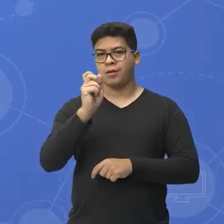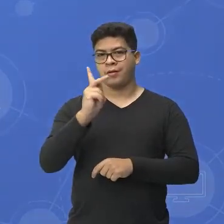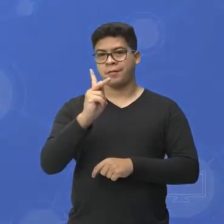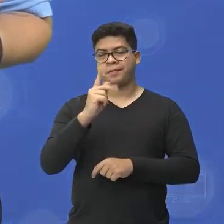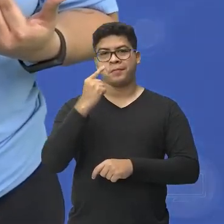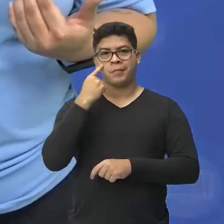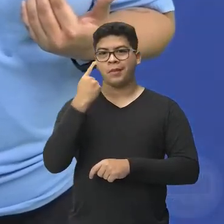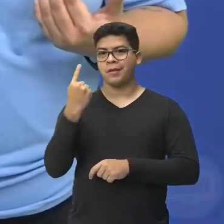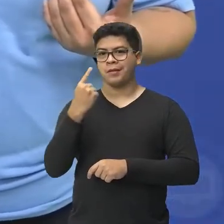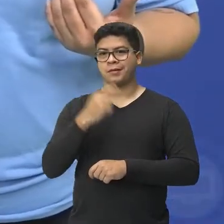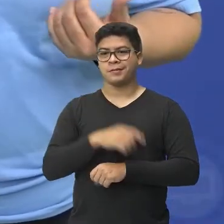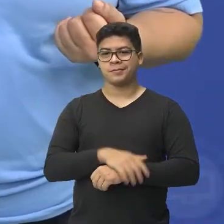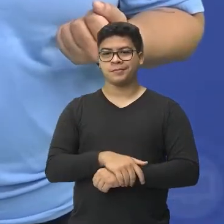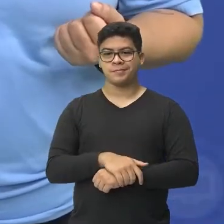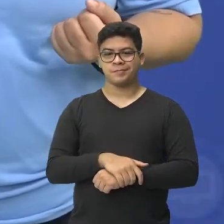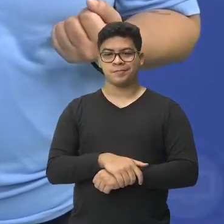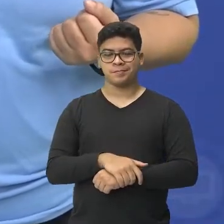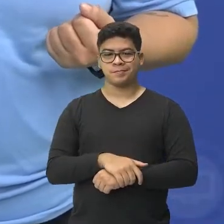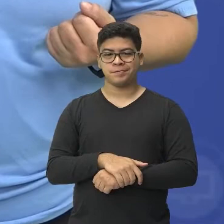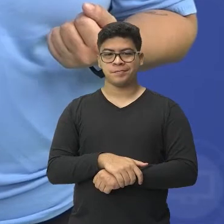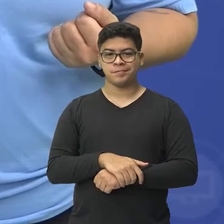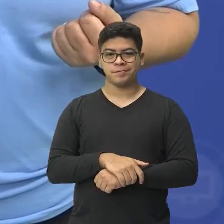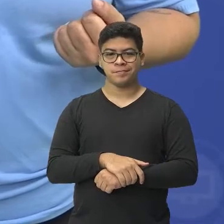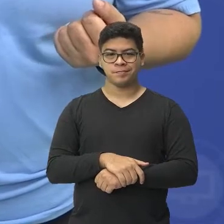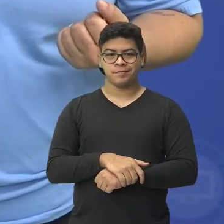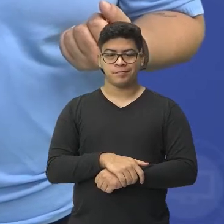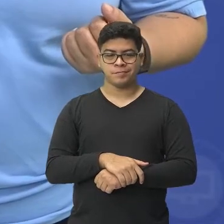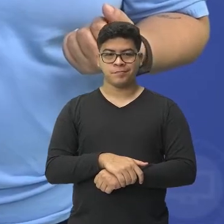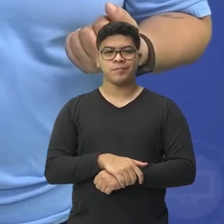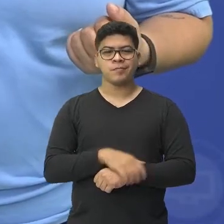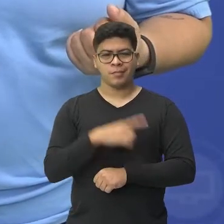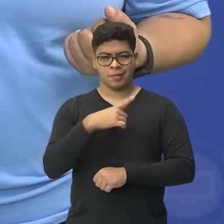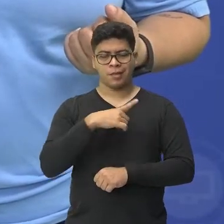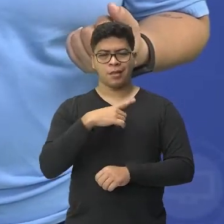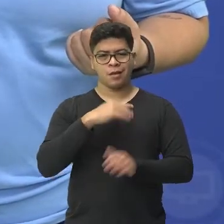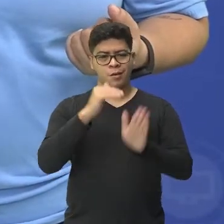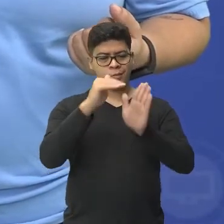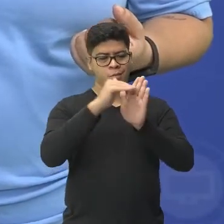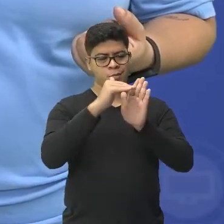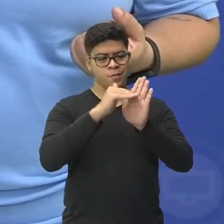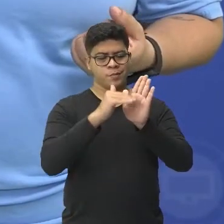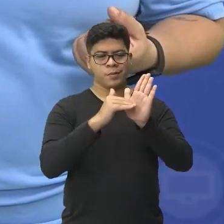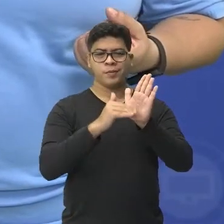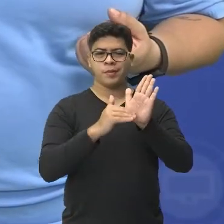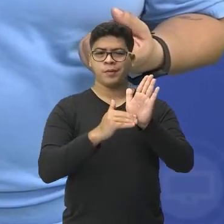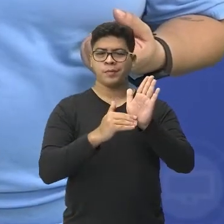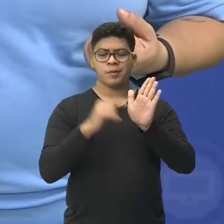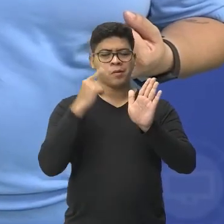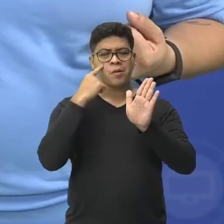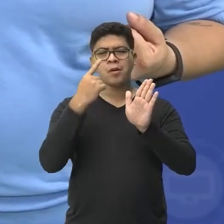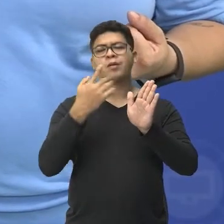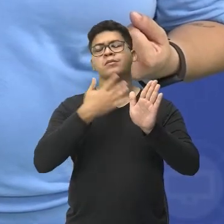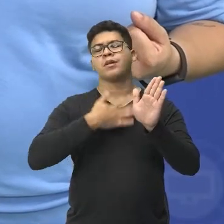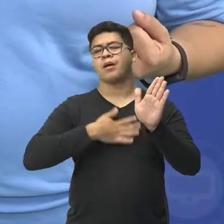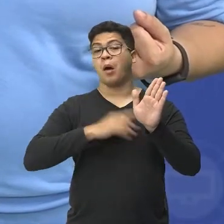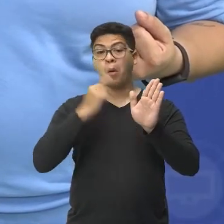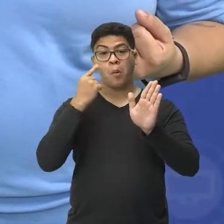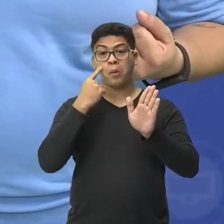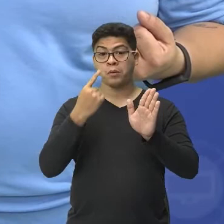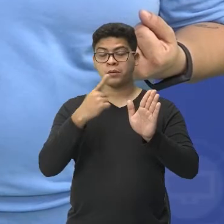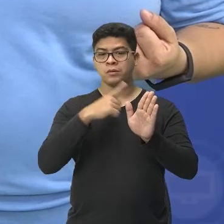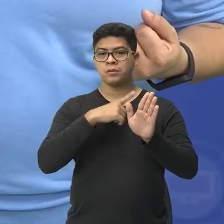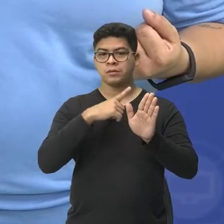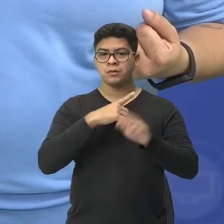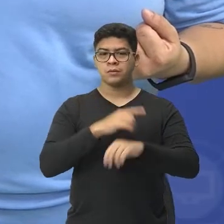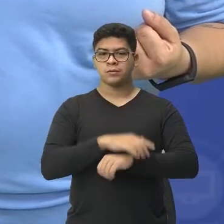aqui para vocês, observem, toda a listinha. Vocês observem tranquilamente que esses são